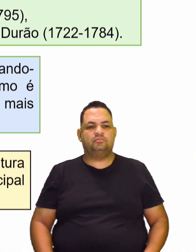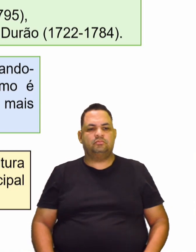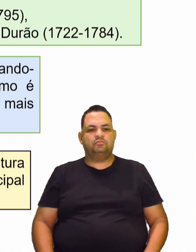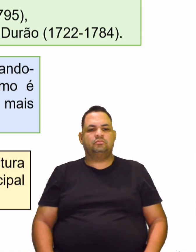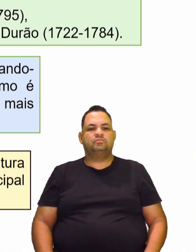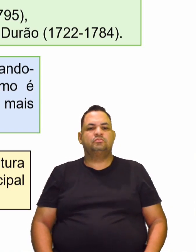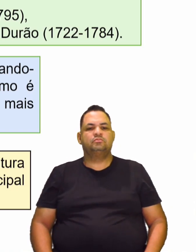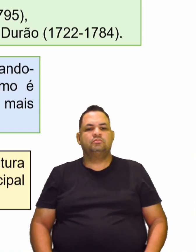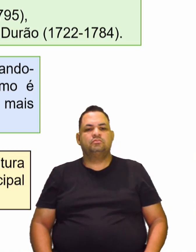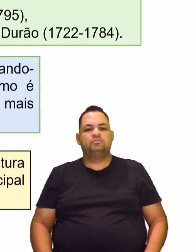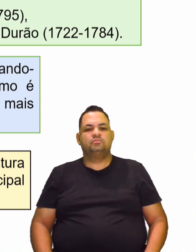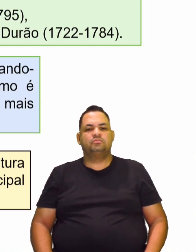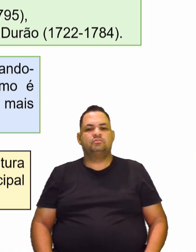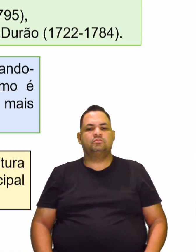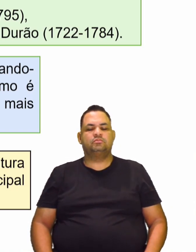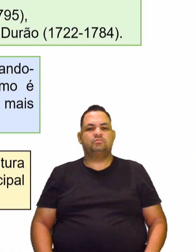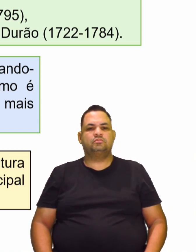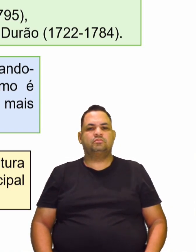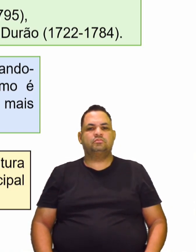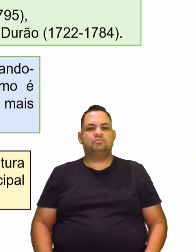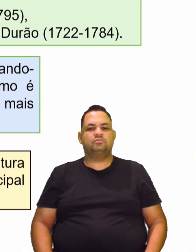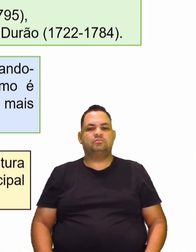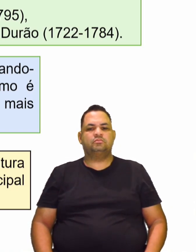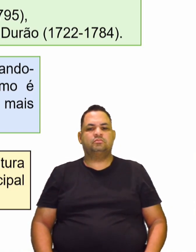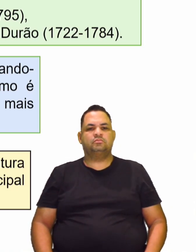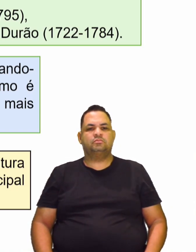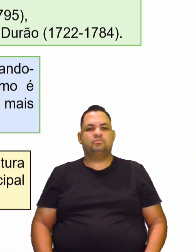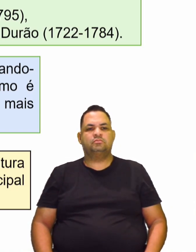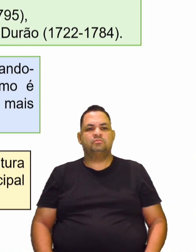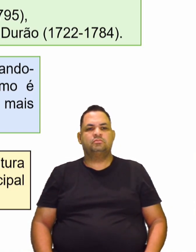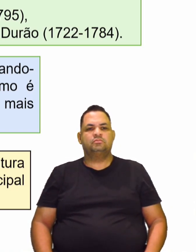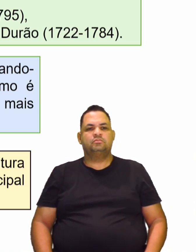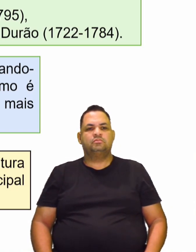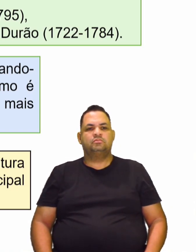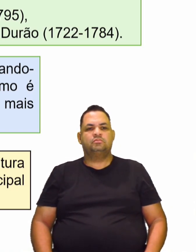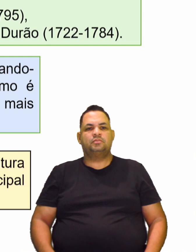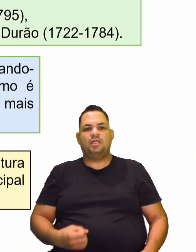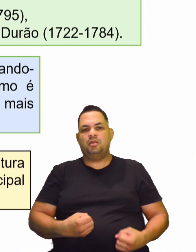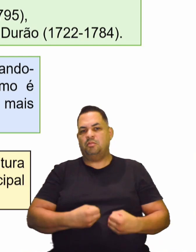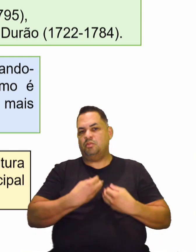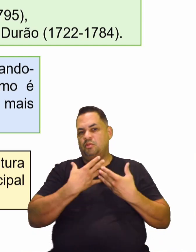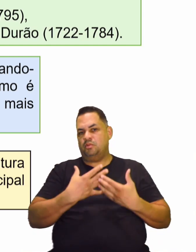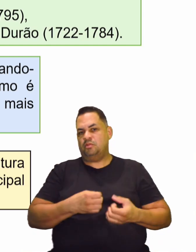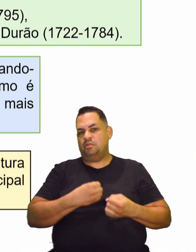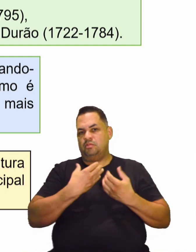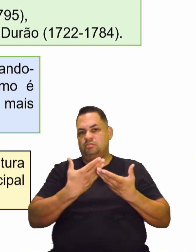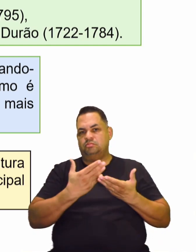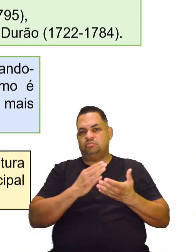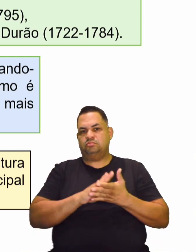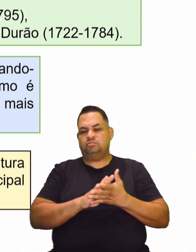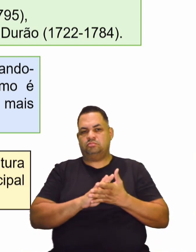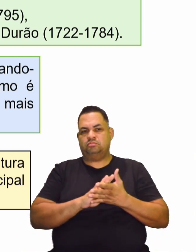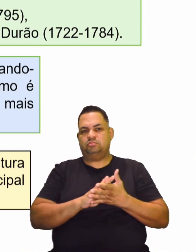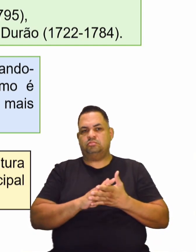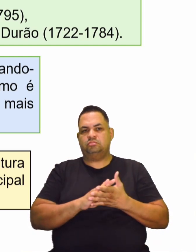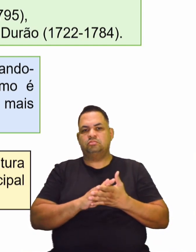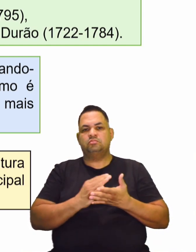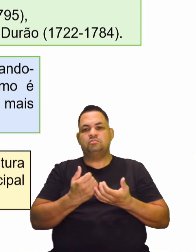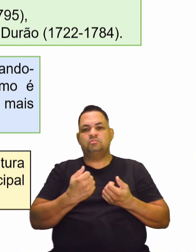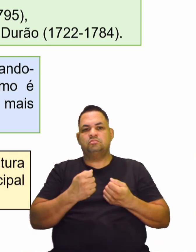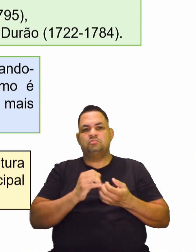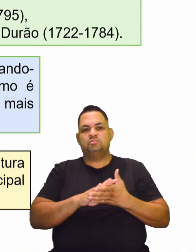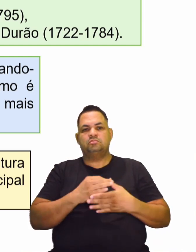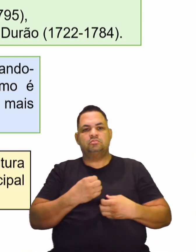vamos falar um pouco mais sobre essas epopeias ou poemas épicos. Agora você já consegue diferenciar, certo? De um